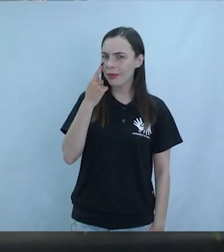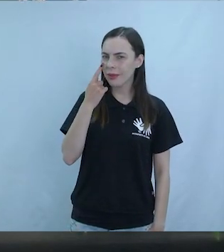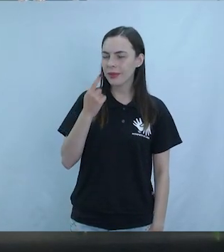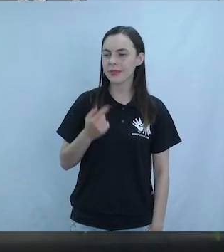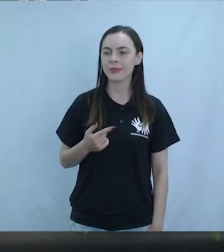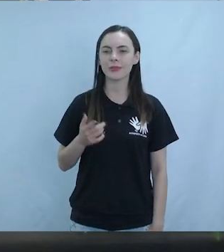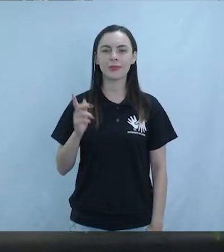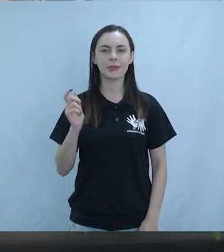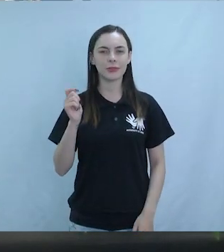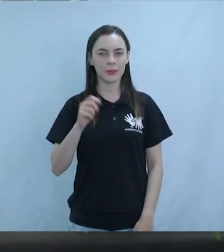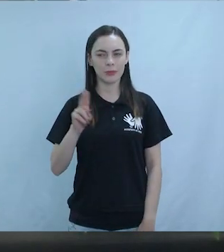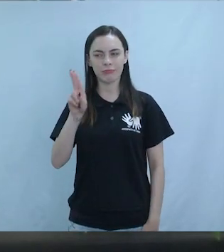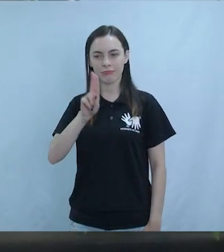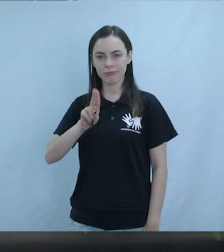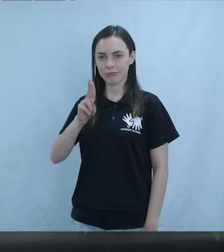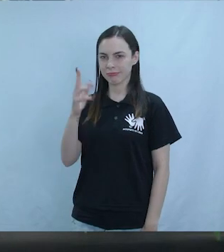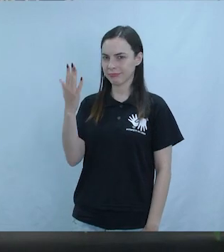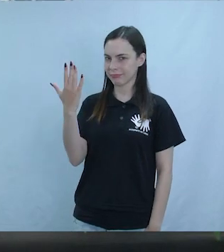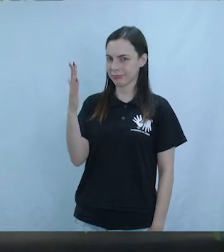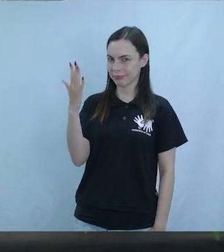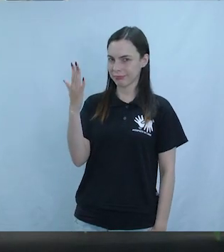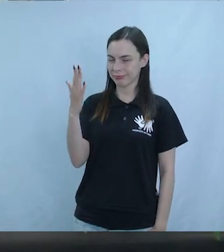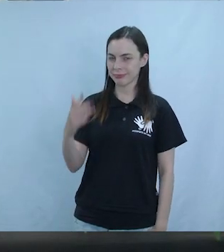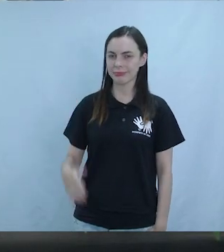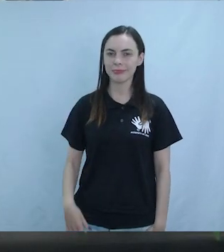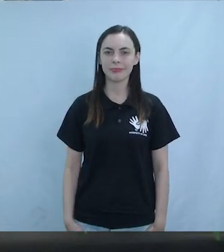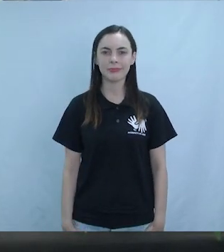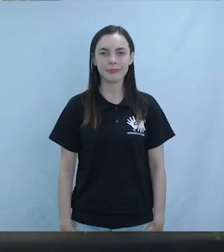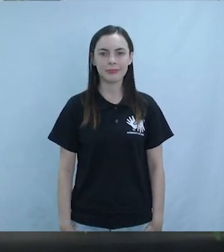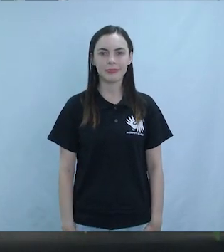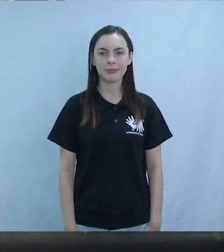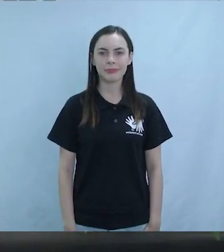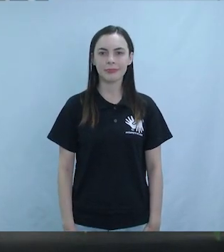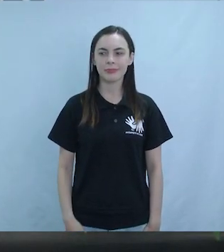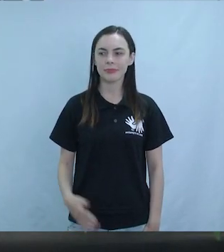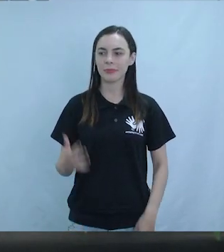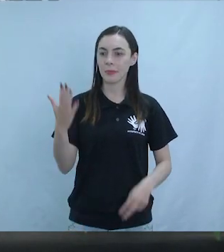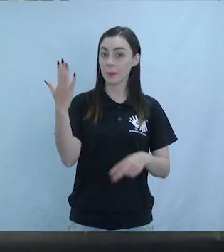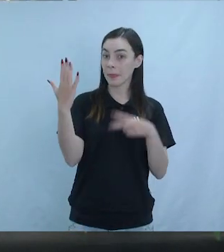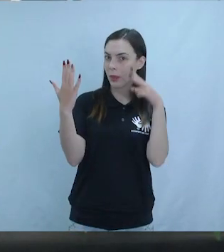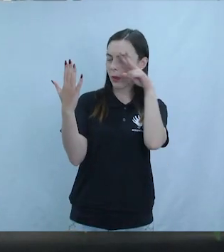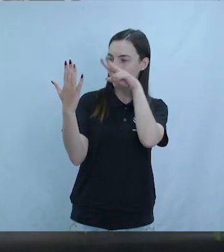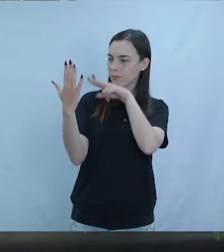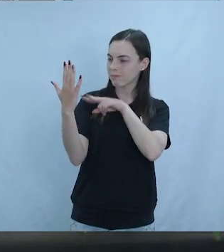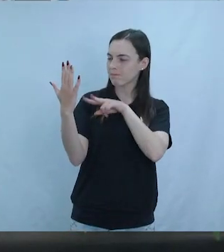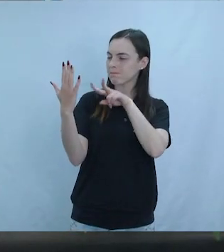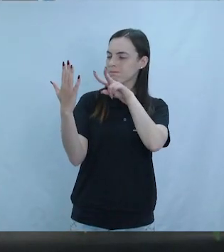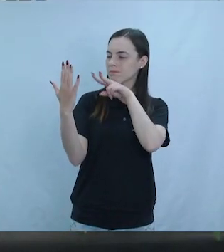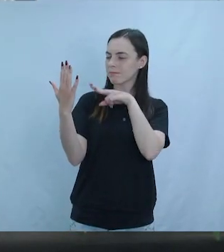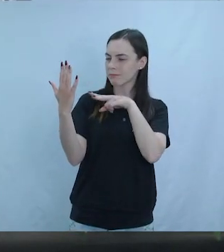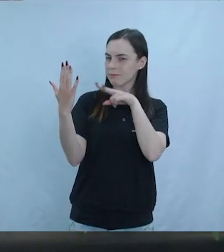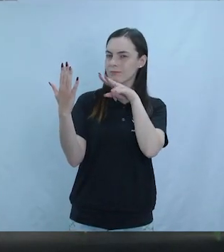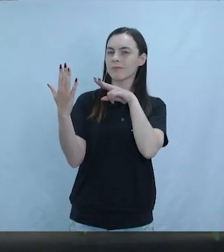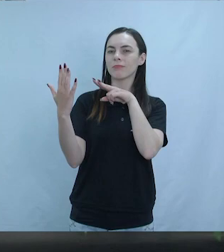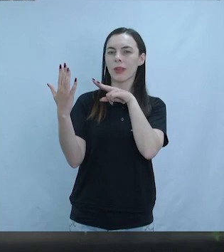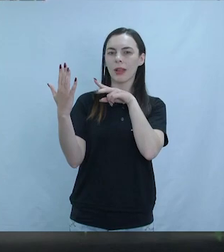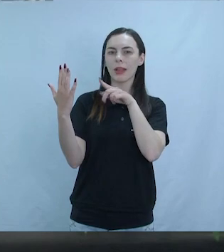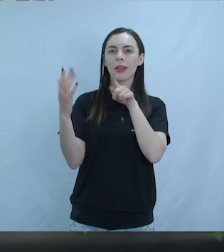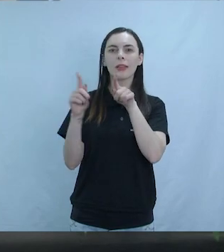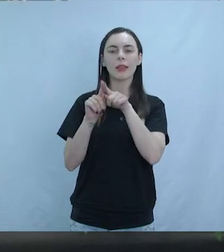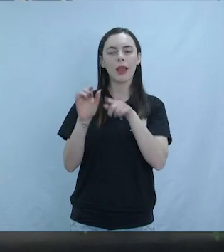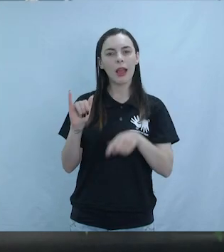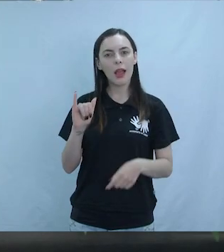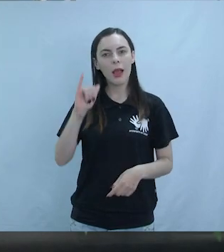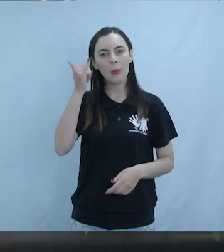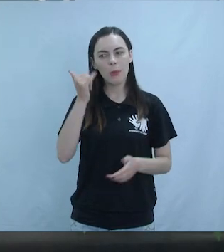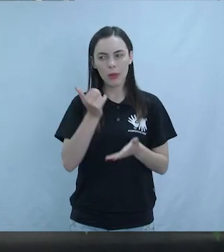Olhem só, nós usamos o nosso espelho, nos olhamos, né, prof, no